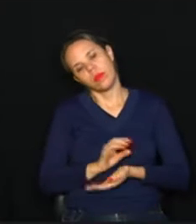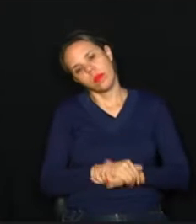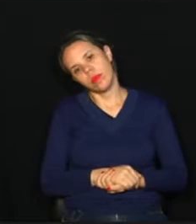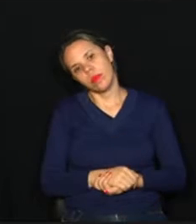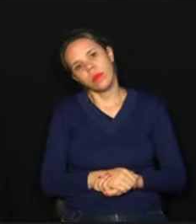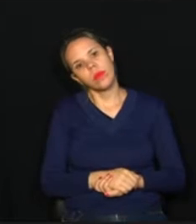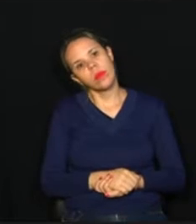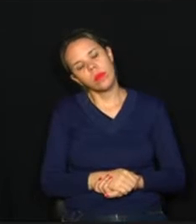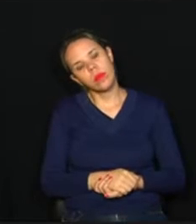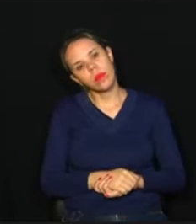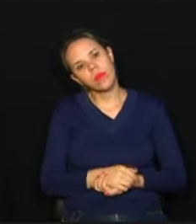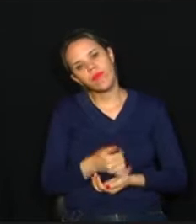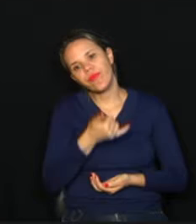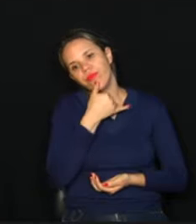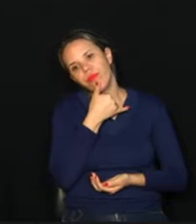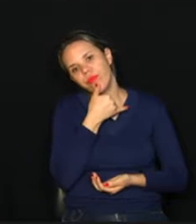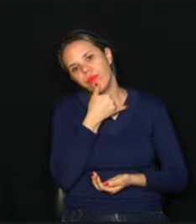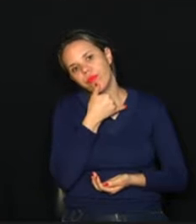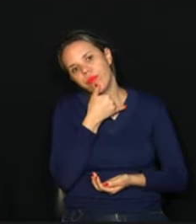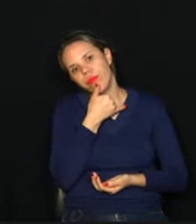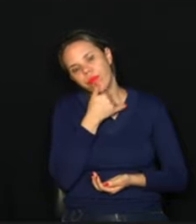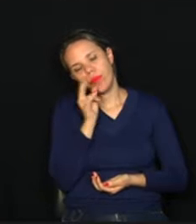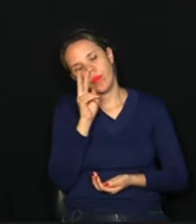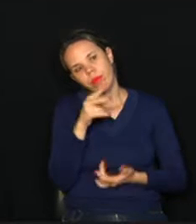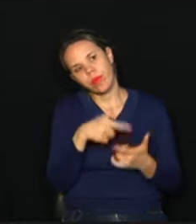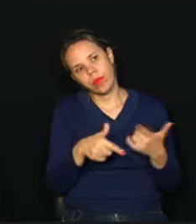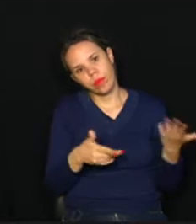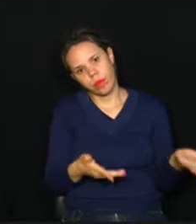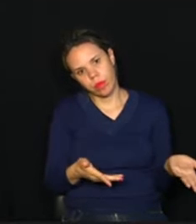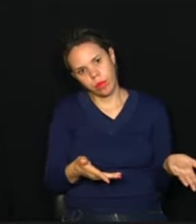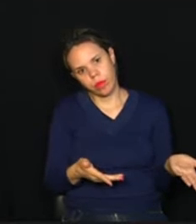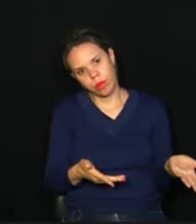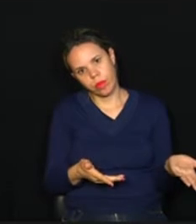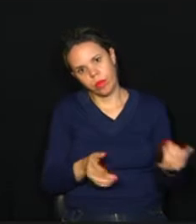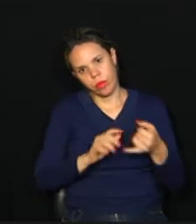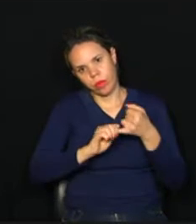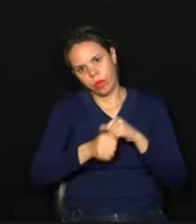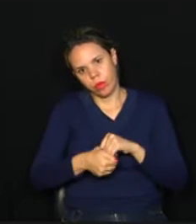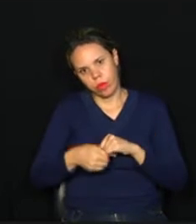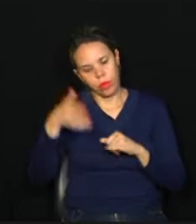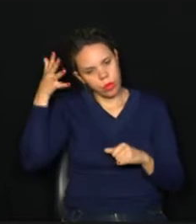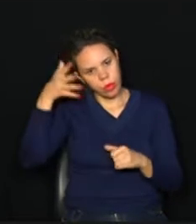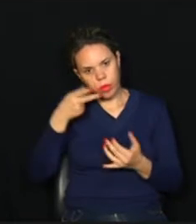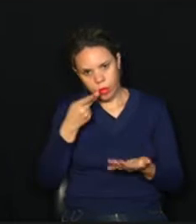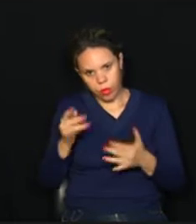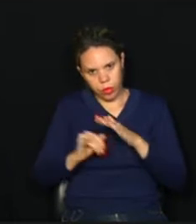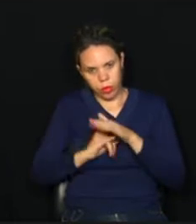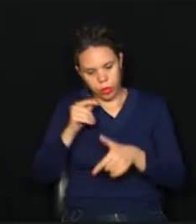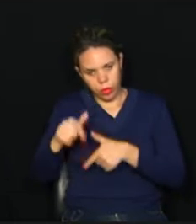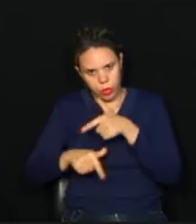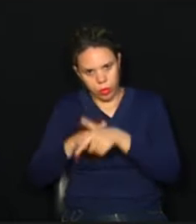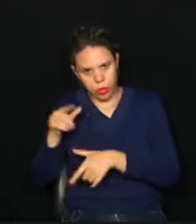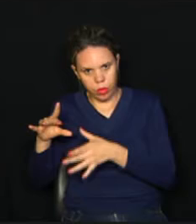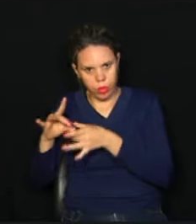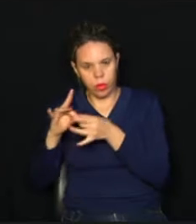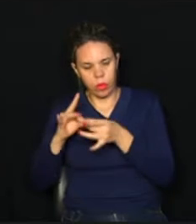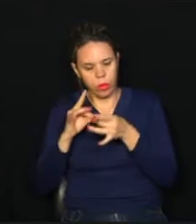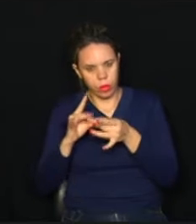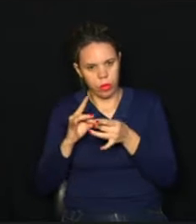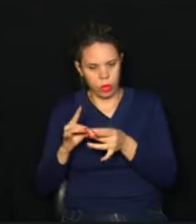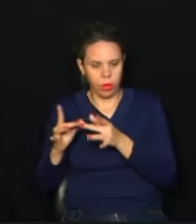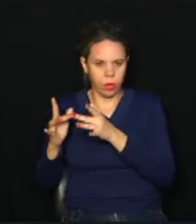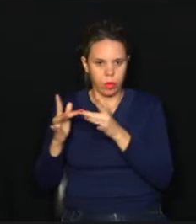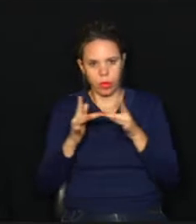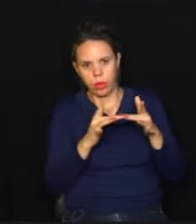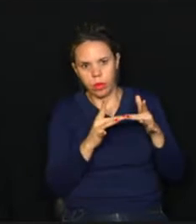Realmente é muito triste a gente ver essa situação, como o Feijão disse, né, os institutos trabalham em sintonia